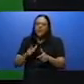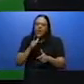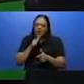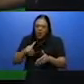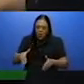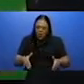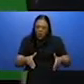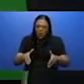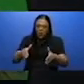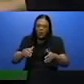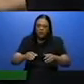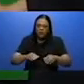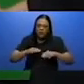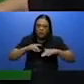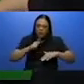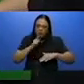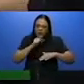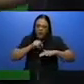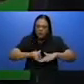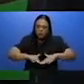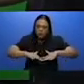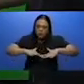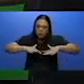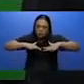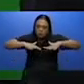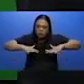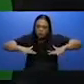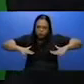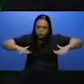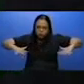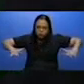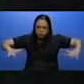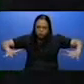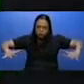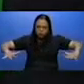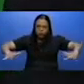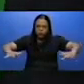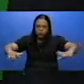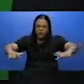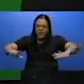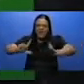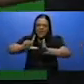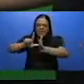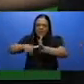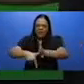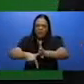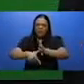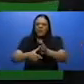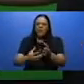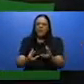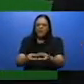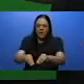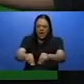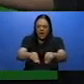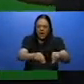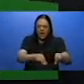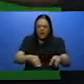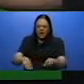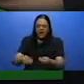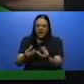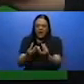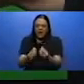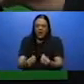as imagens, as margens. A terra, então, ficava úmida e recebia